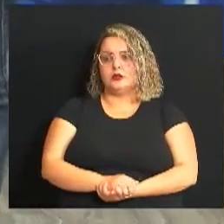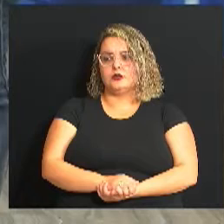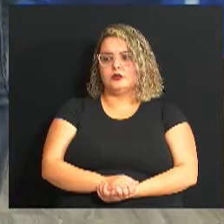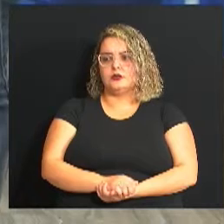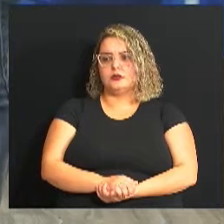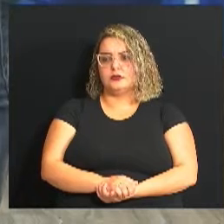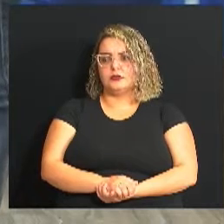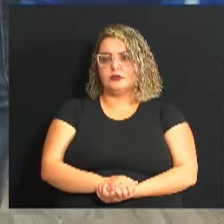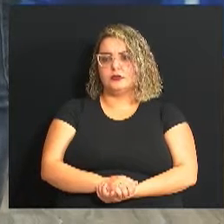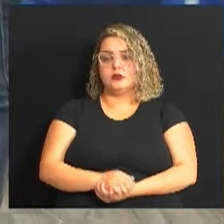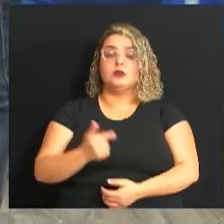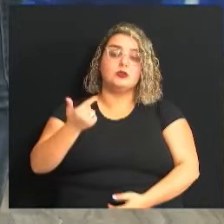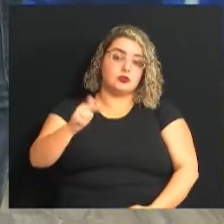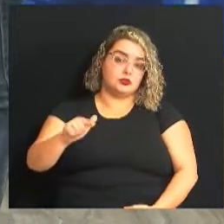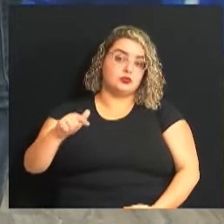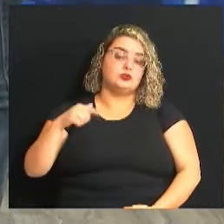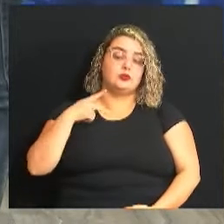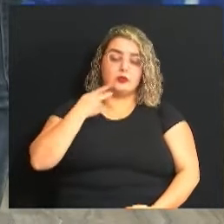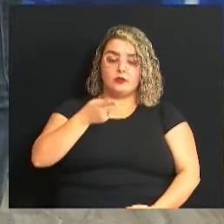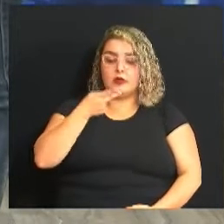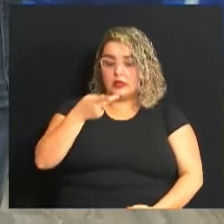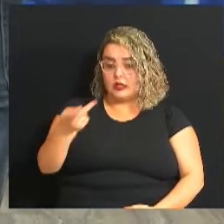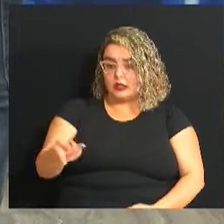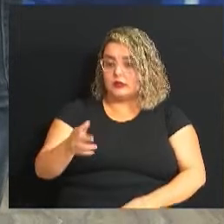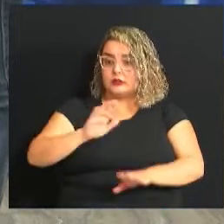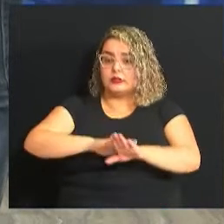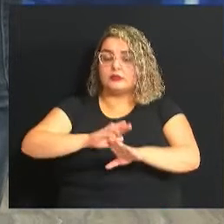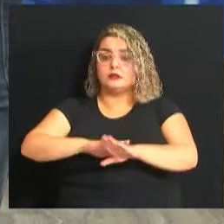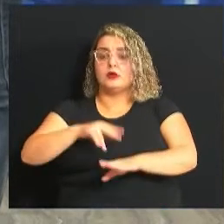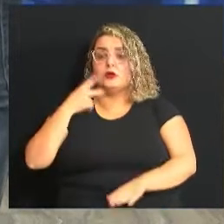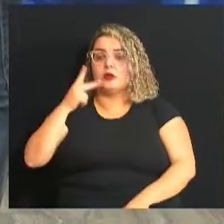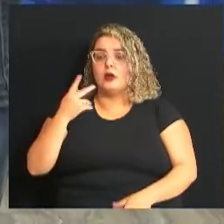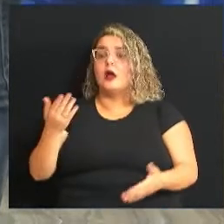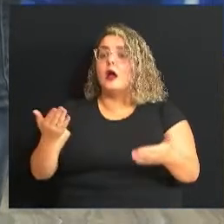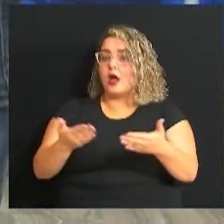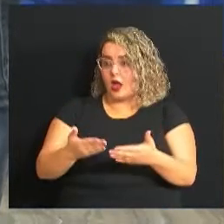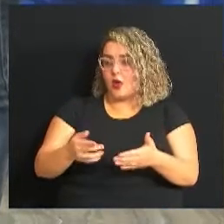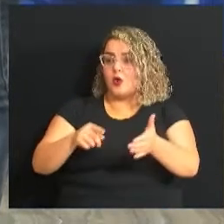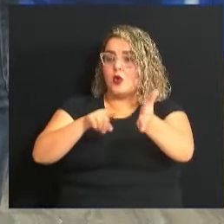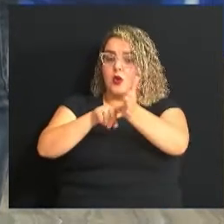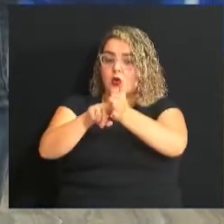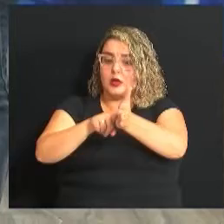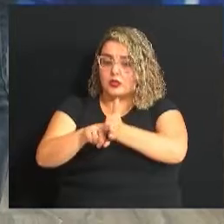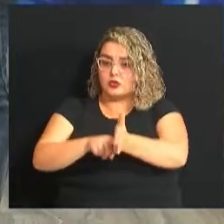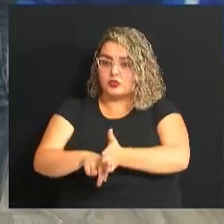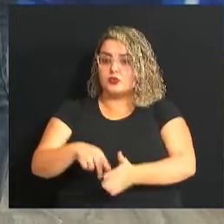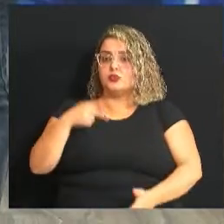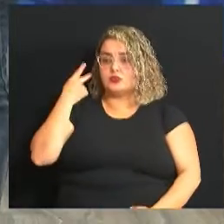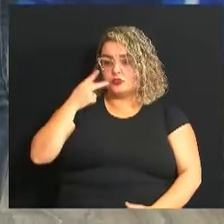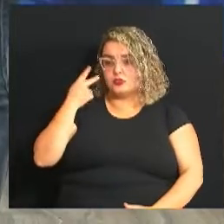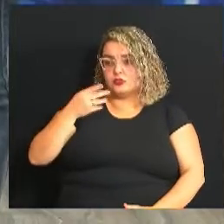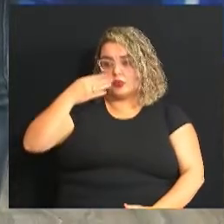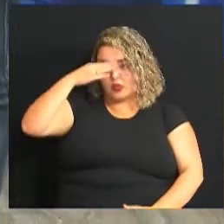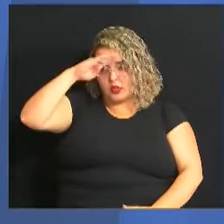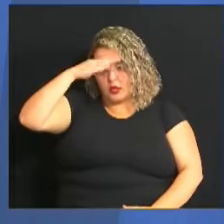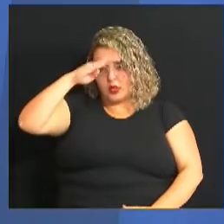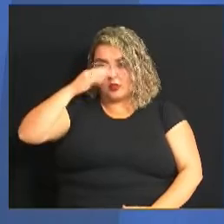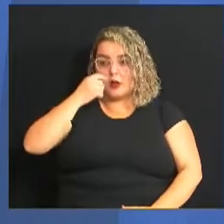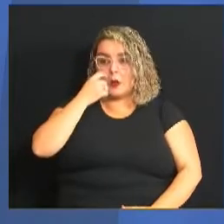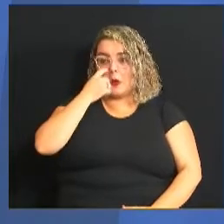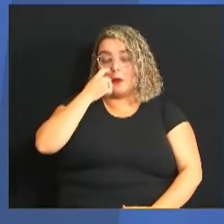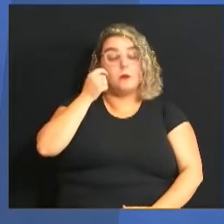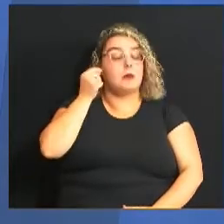A gente continua falando sobre a ação dos parlamentares, agora com um questionamento do vereador Marcelo Silva. Porque ele